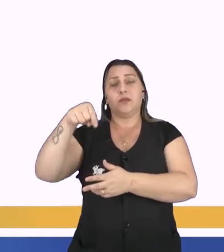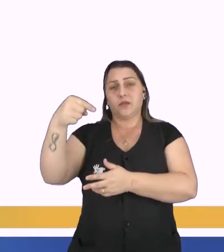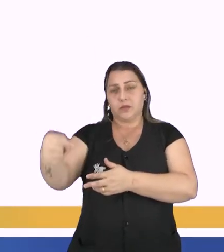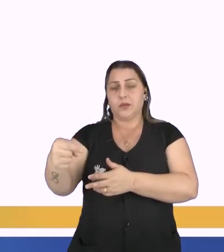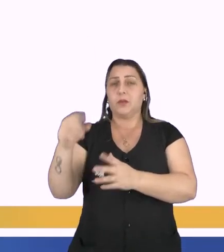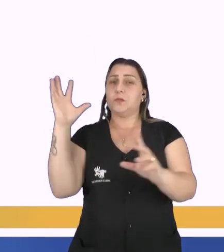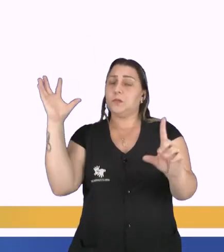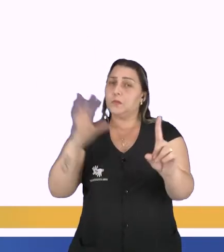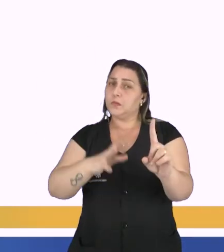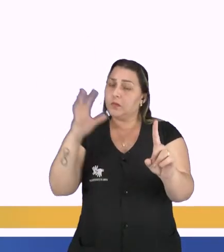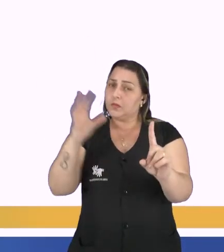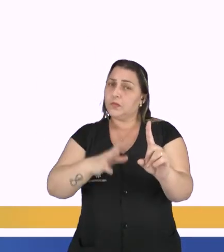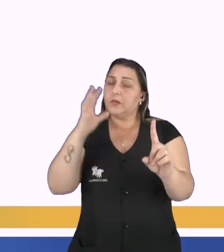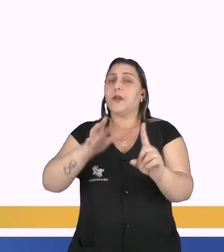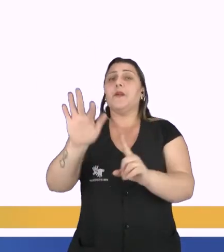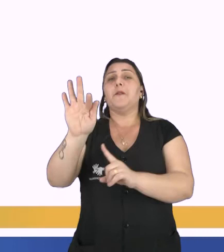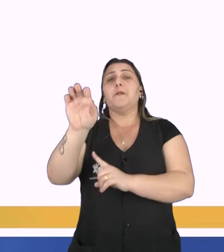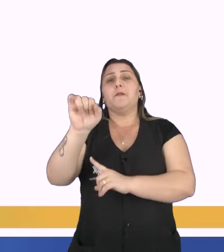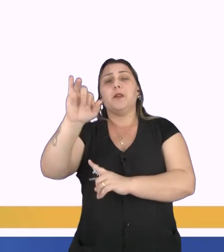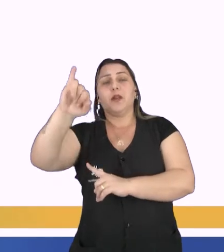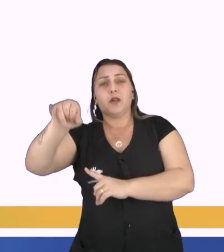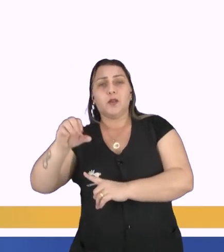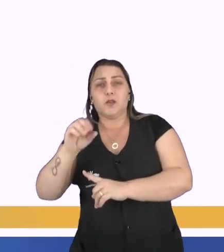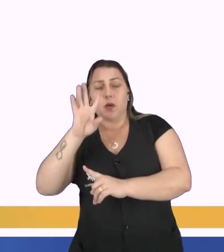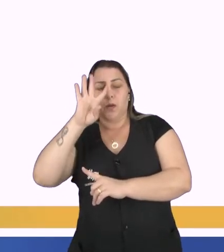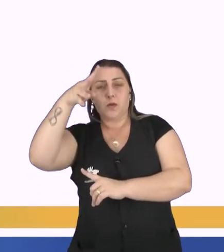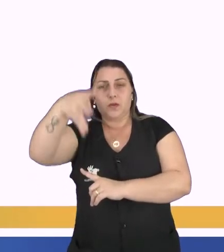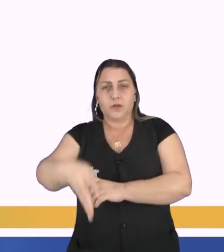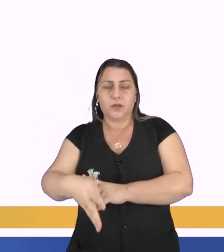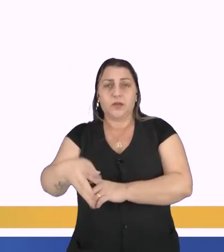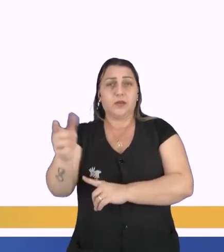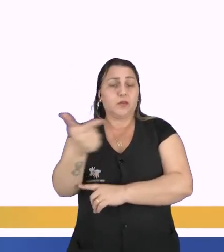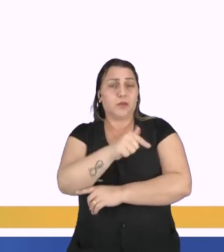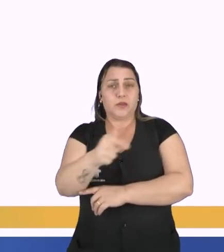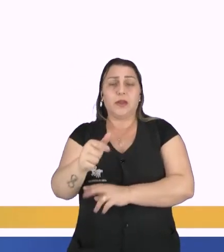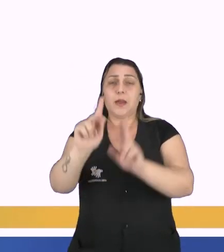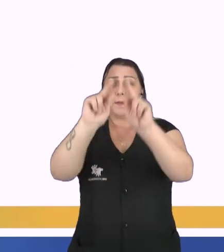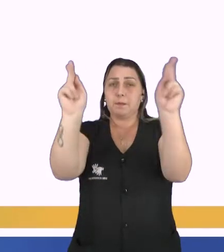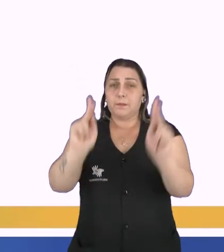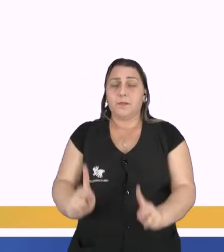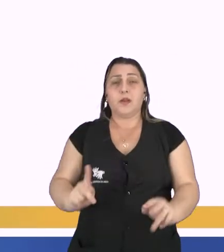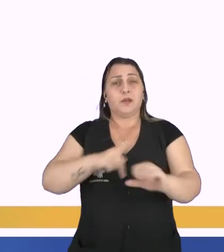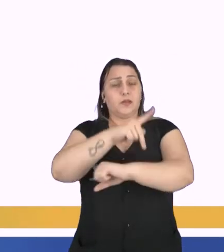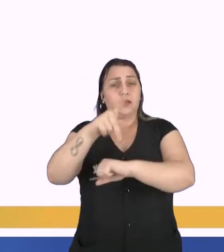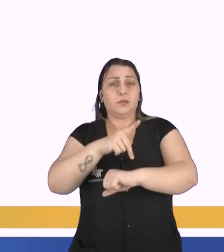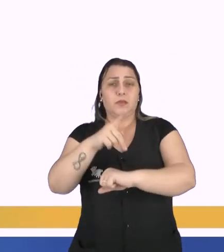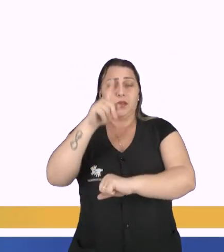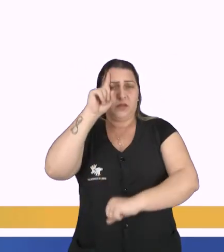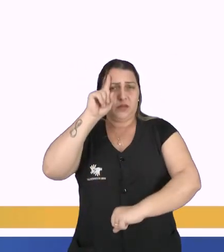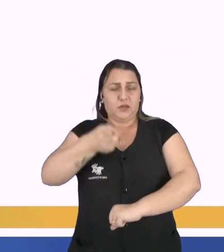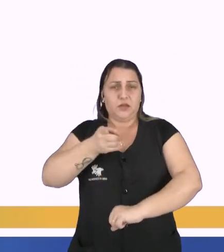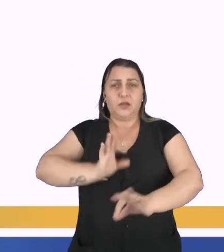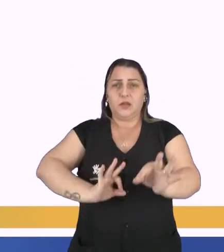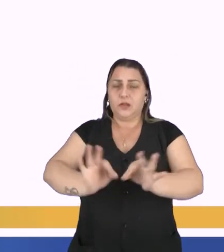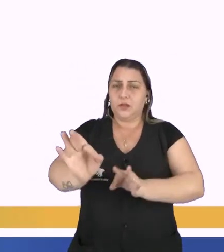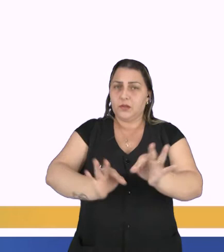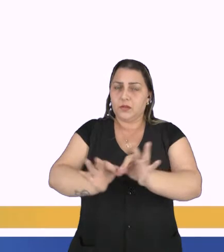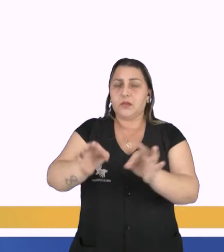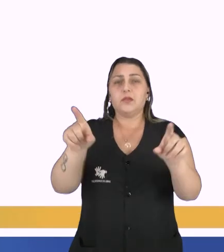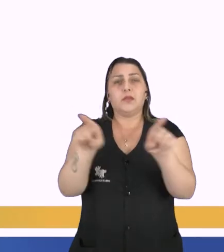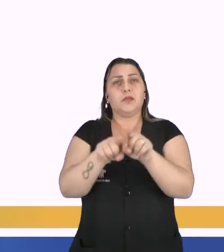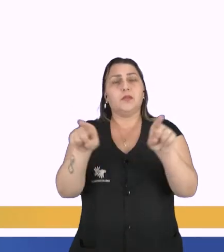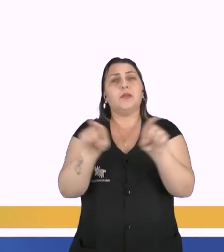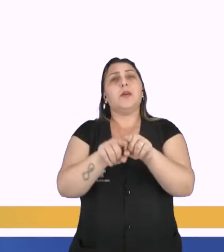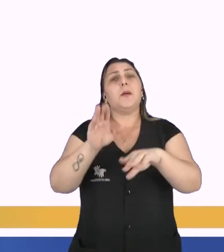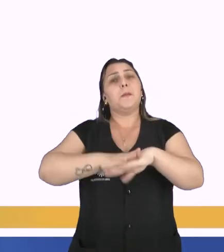então a atacar duramente o Feijó, acusando de não manter a paz no país, não manter a ordem, né?